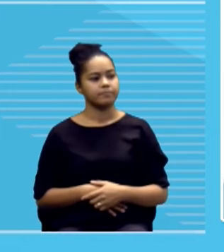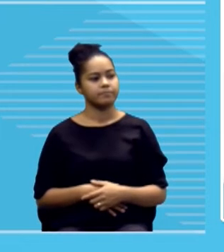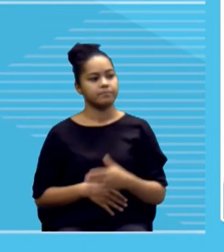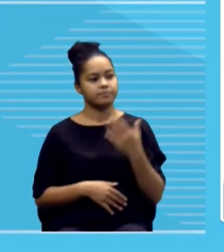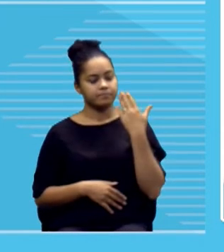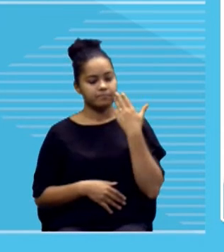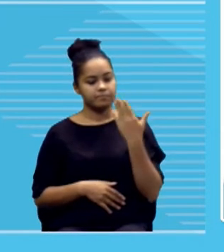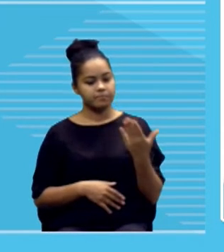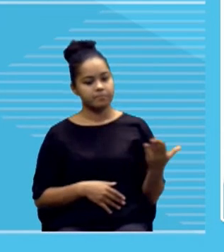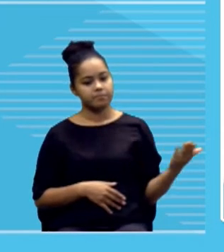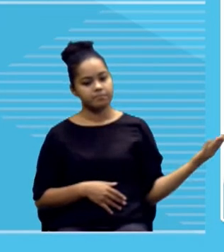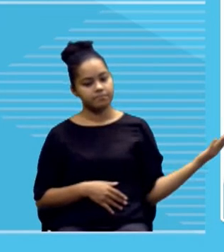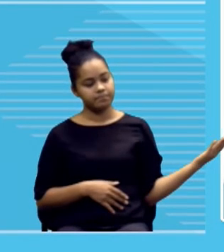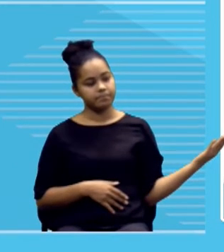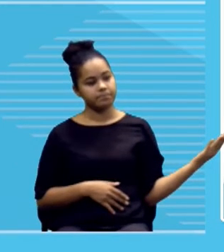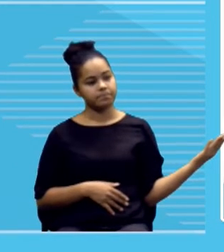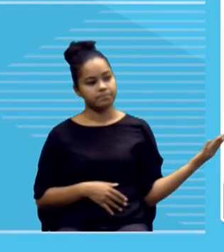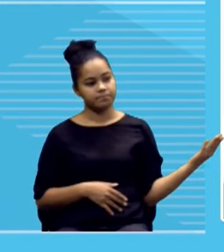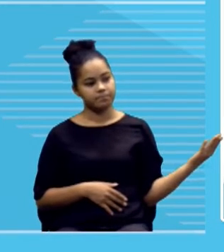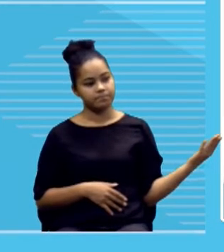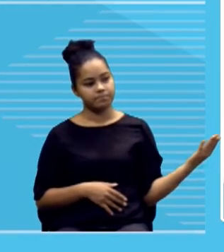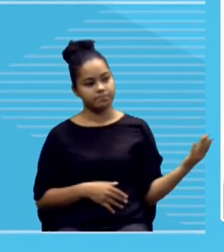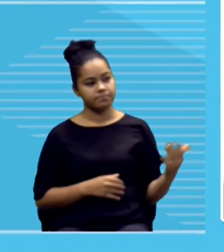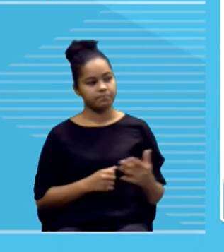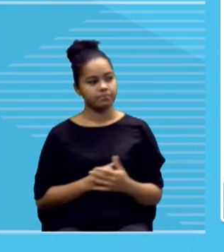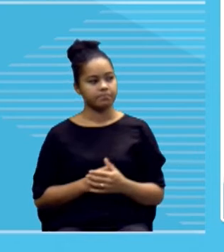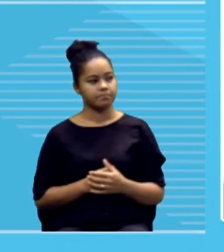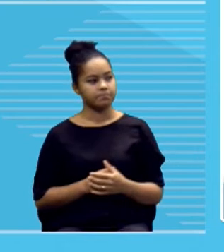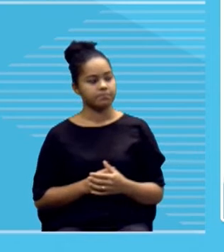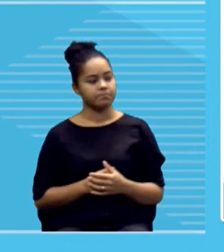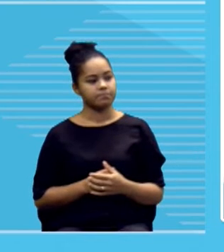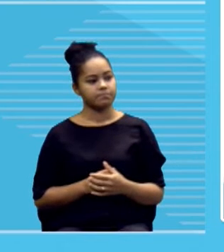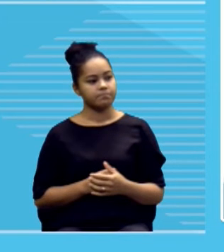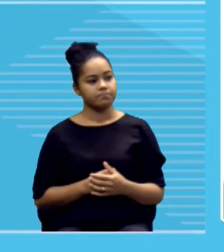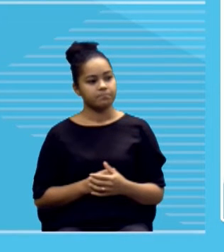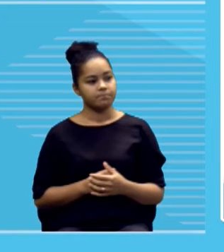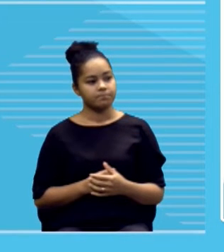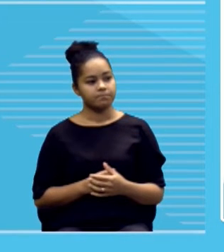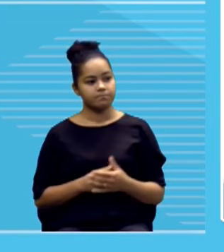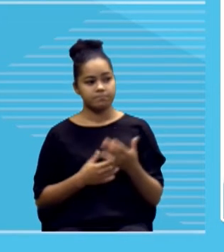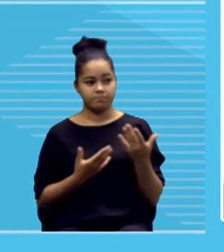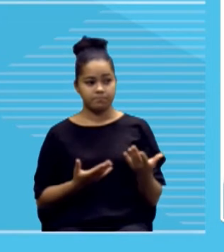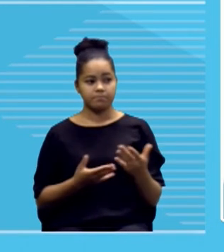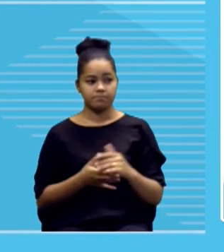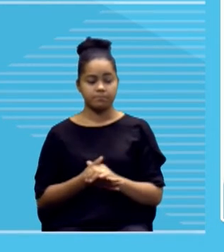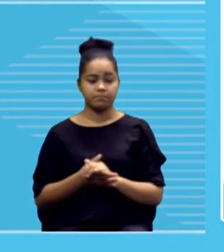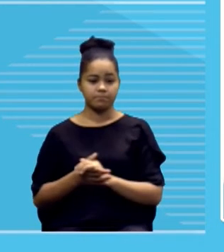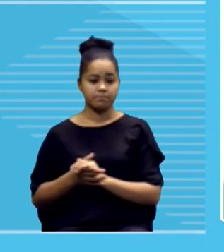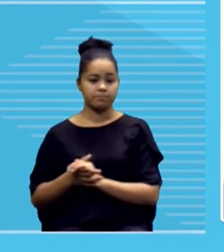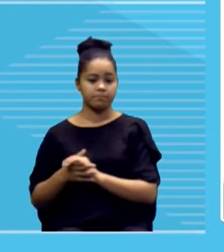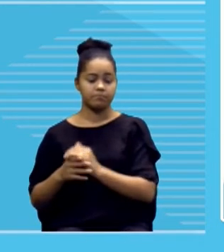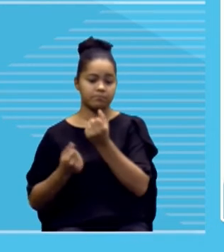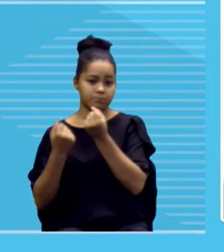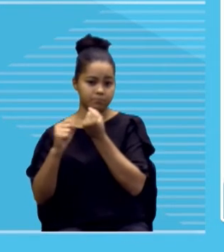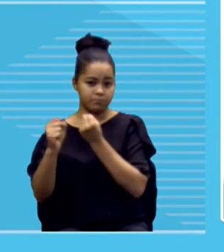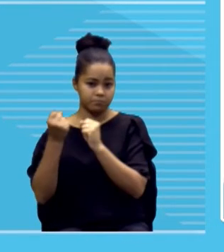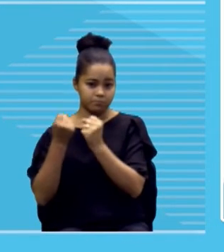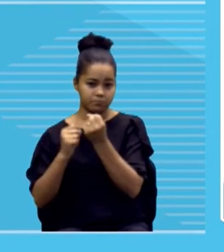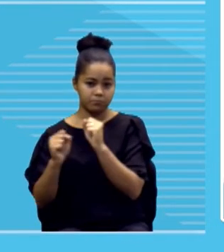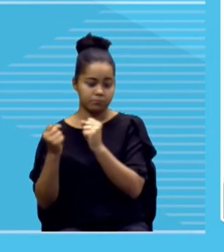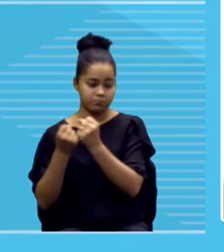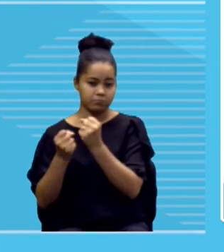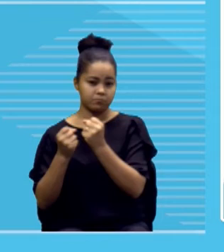do Brasil, a principal rede de distribuição do Brasil. As redes de distribuição de energia elétrica no Brasil são constituídas por um